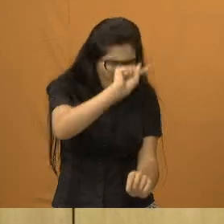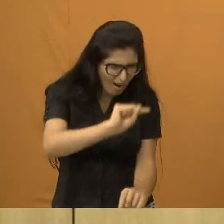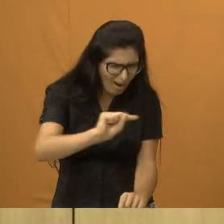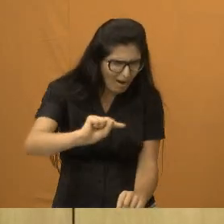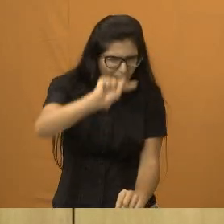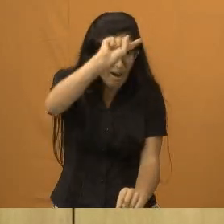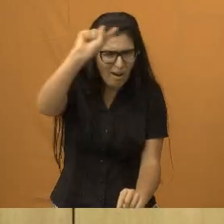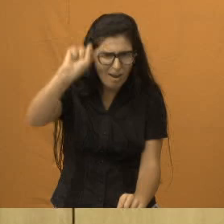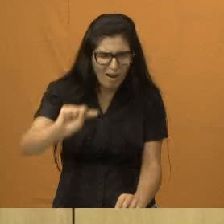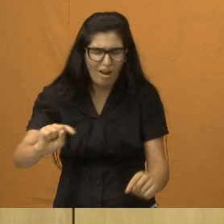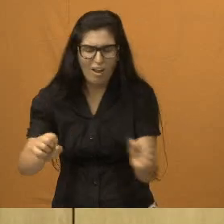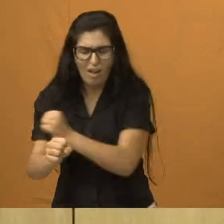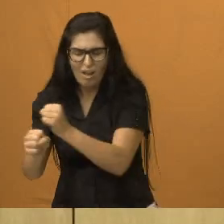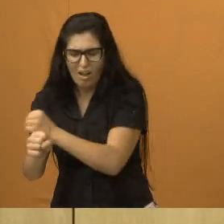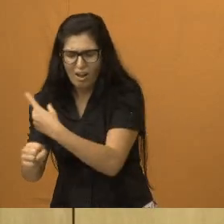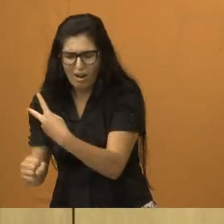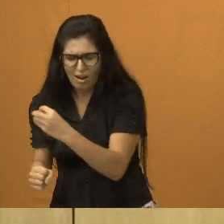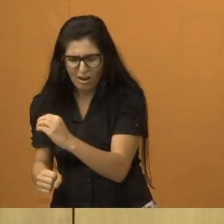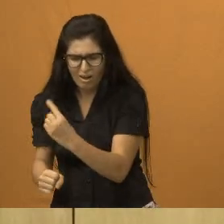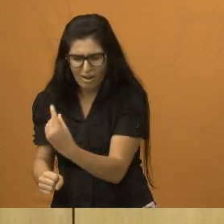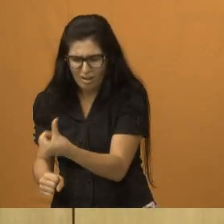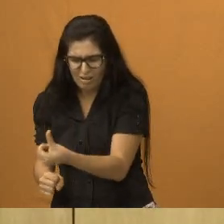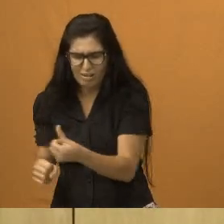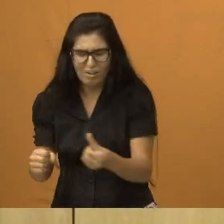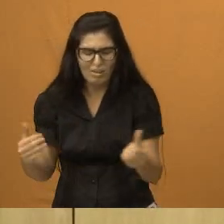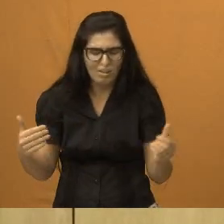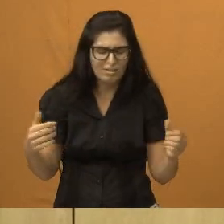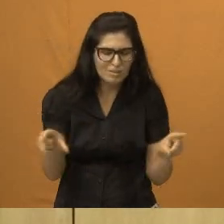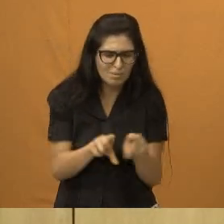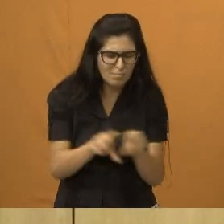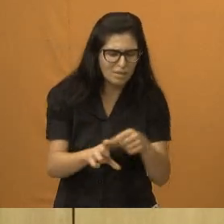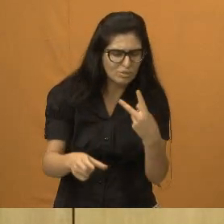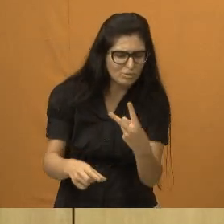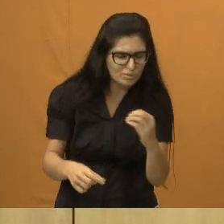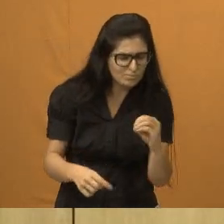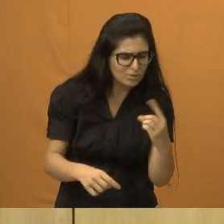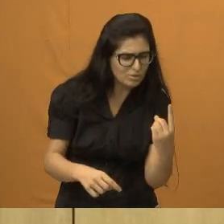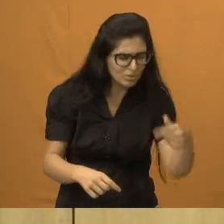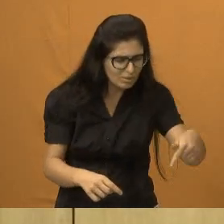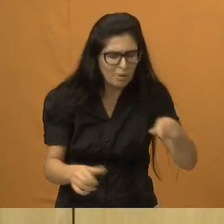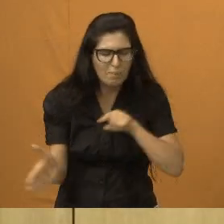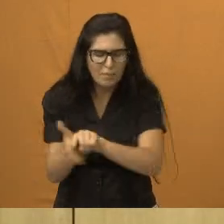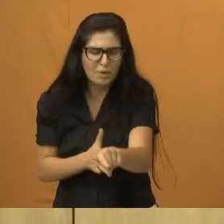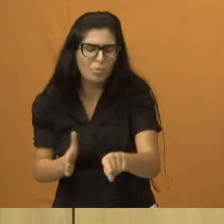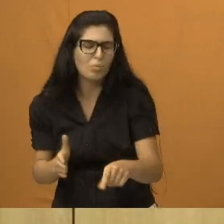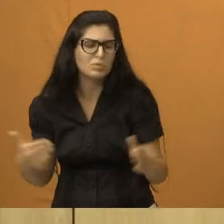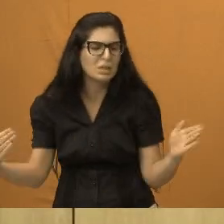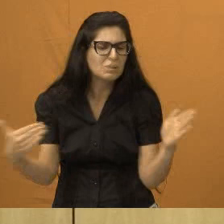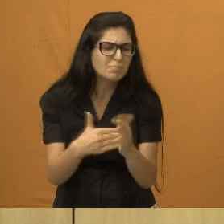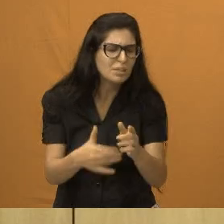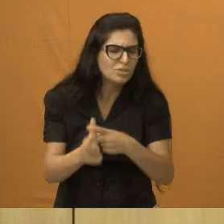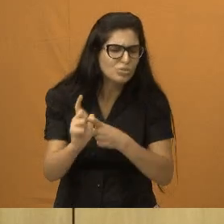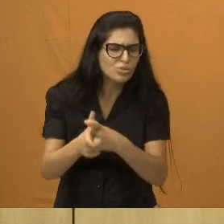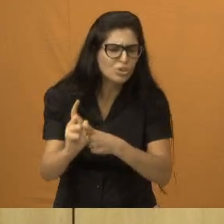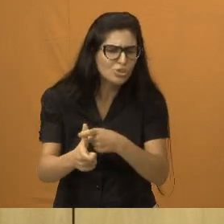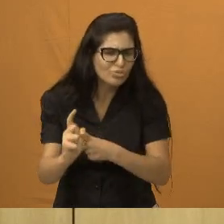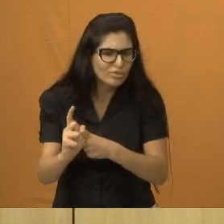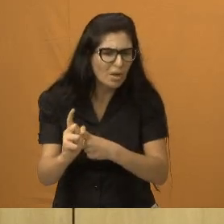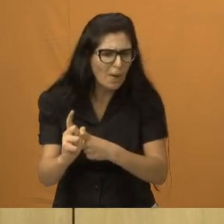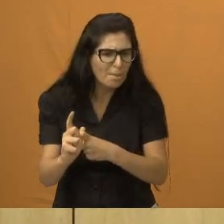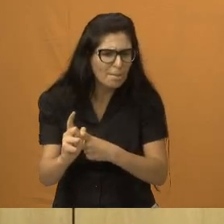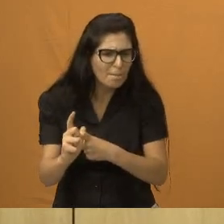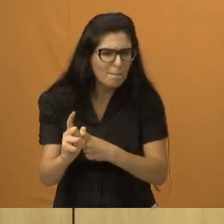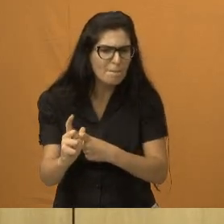de 2016 e 2017. A pergunta é o seguinte: aos limites da dívida, ali nos limites da